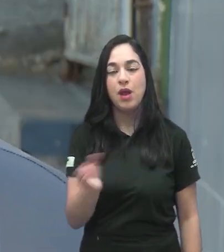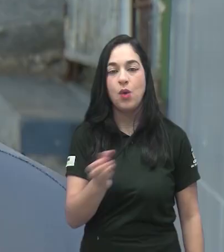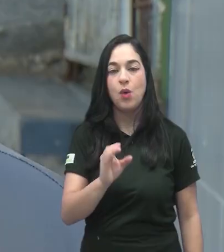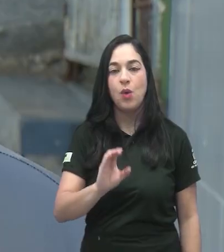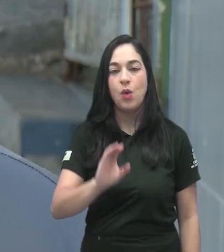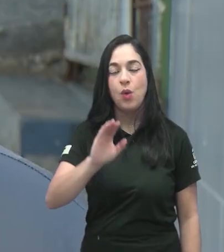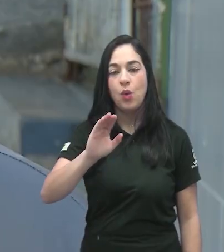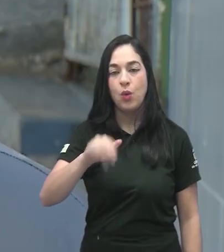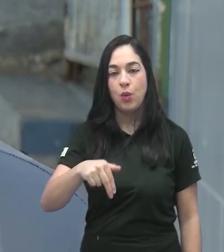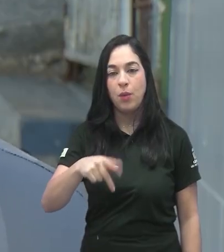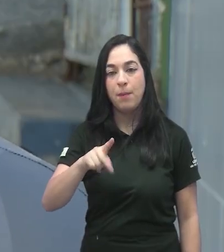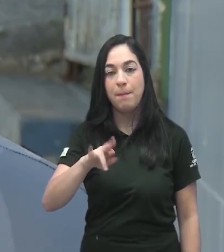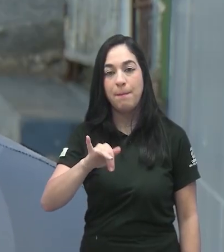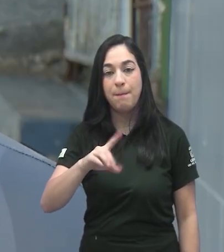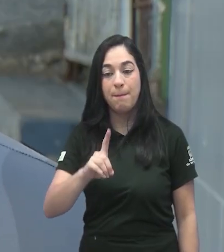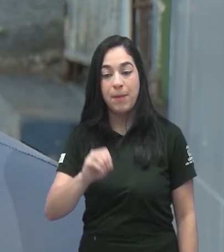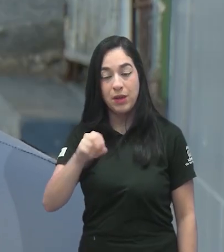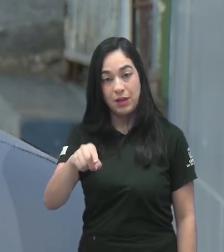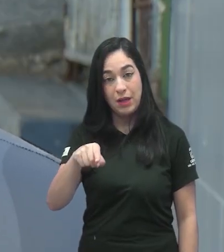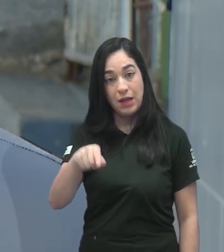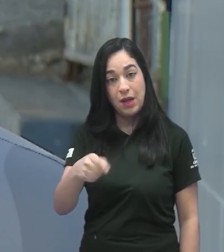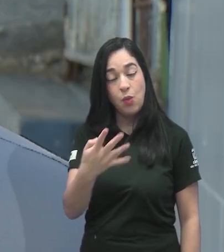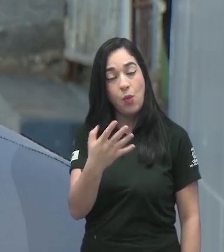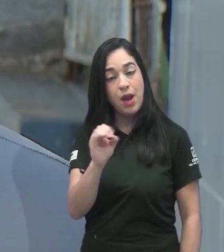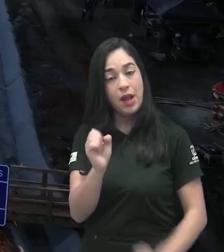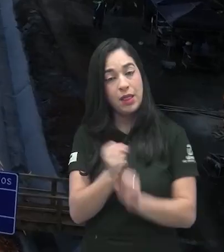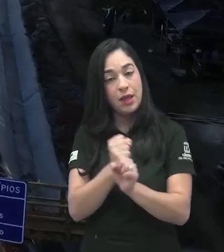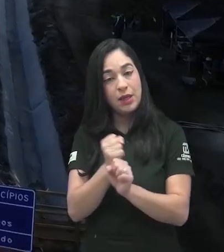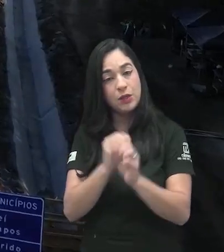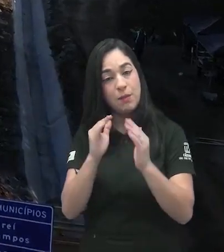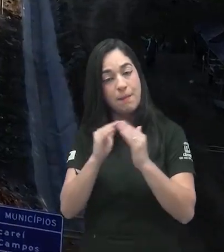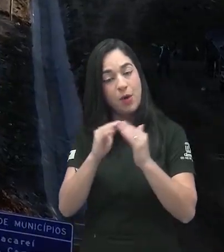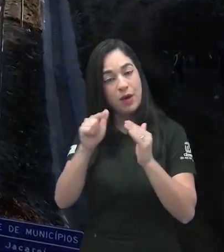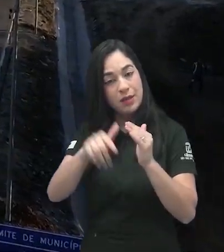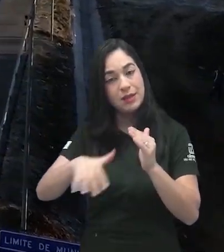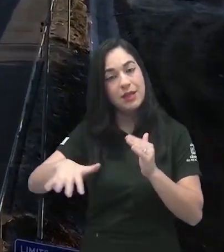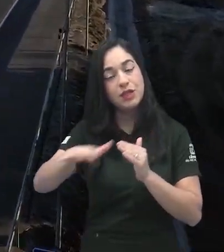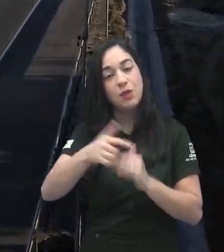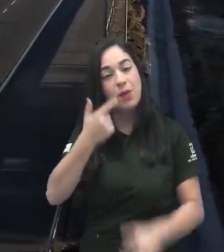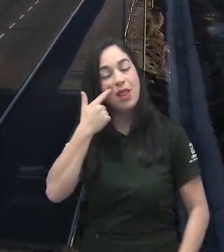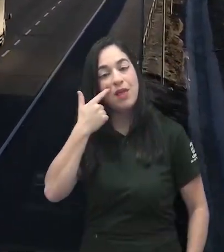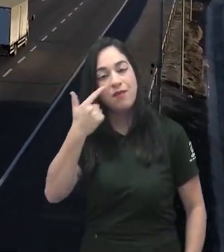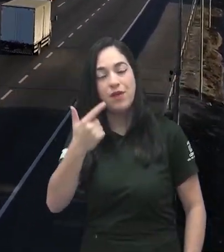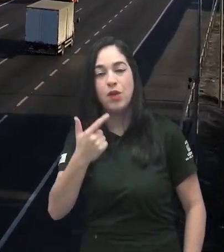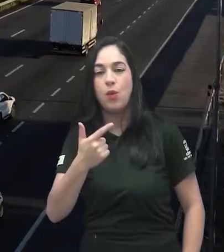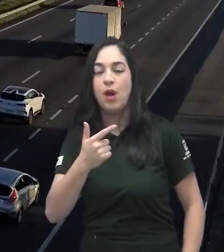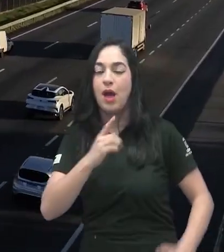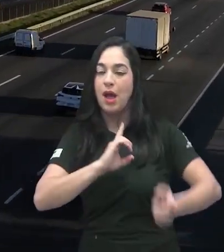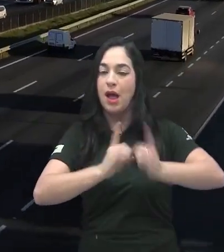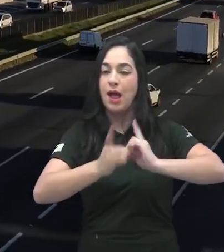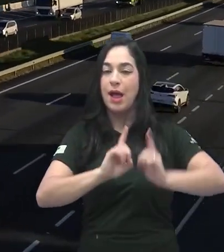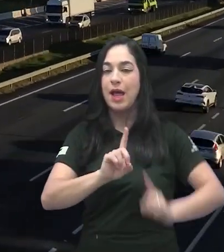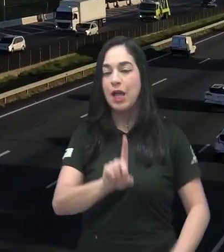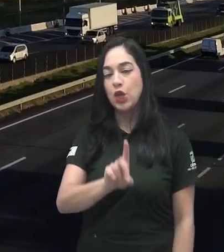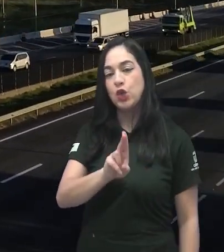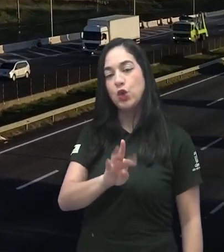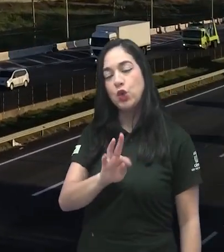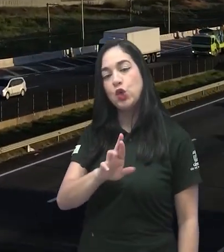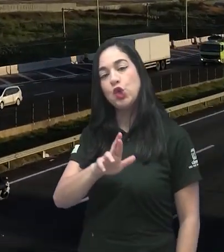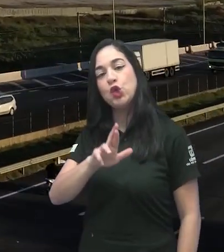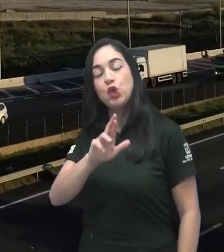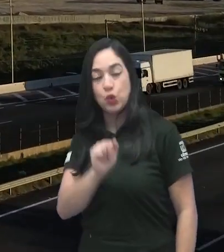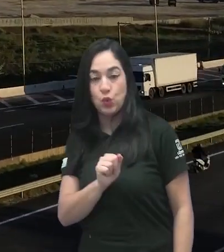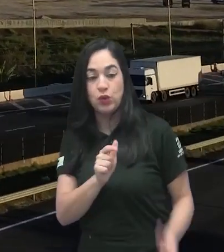o Carlos. Morador da região há 40 anos, ele acompanhou a expansão da Via Dutra e o aumento